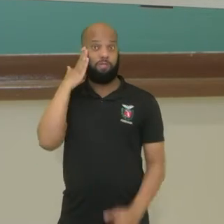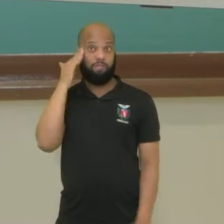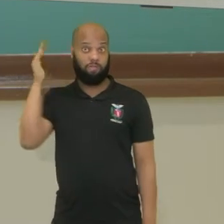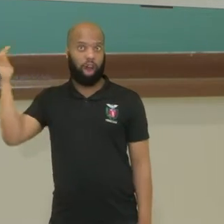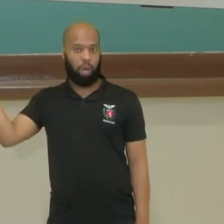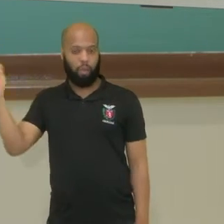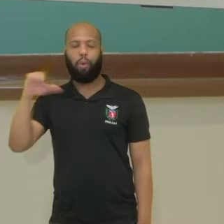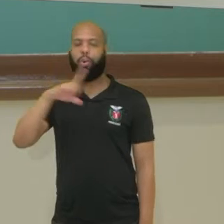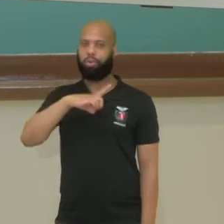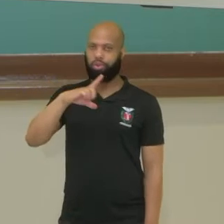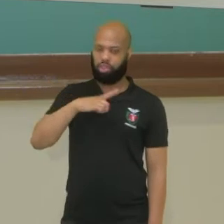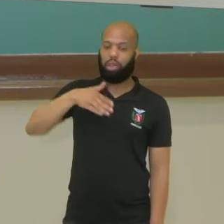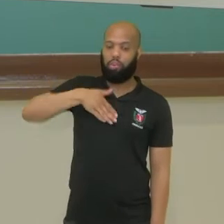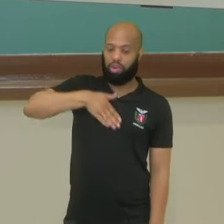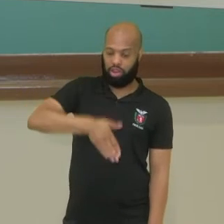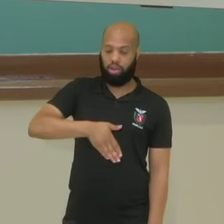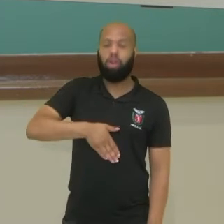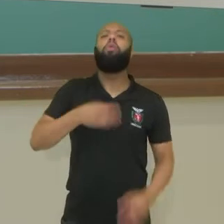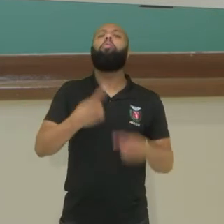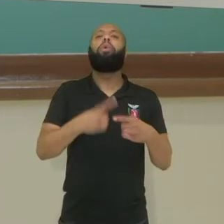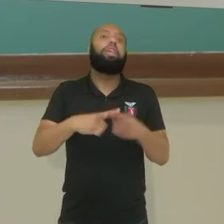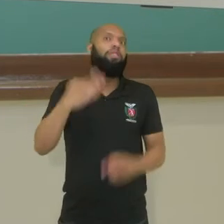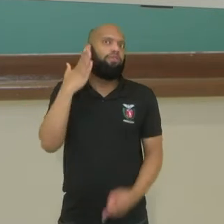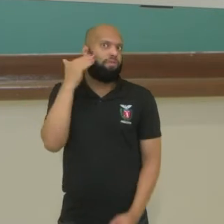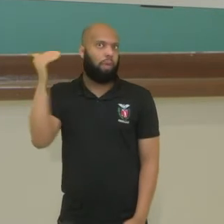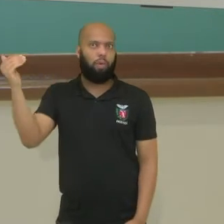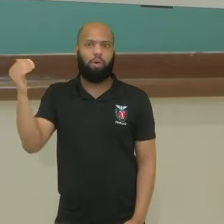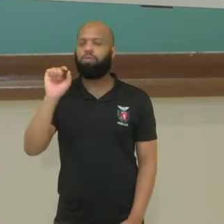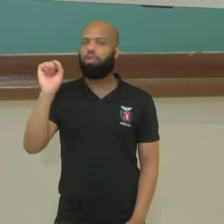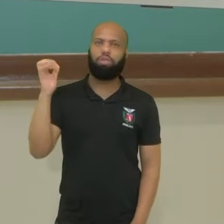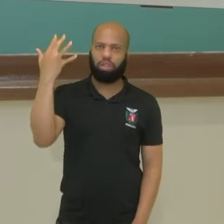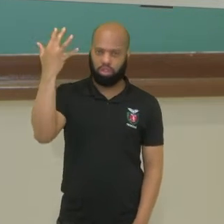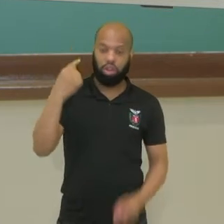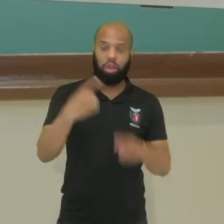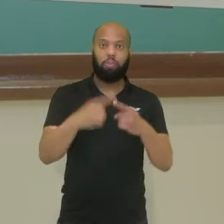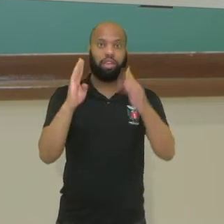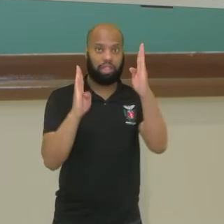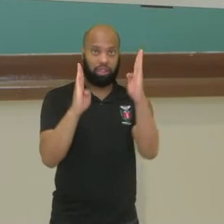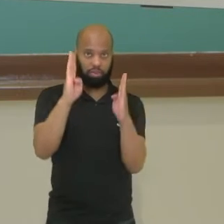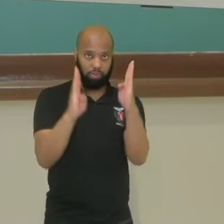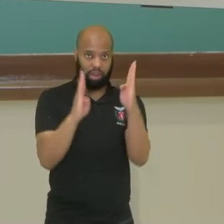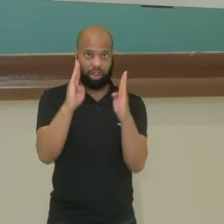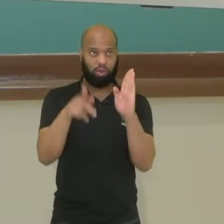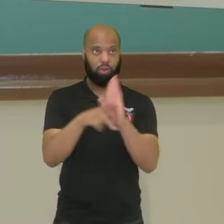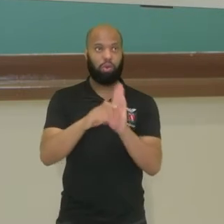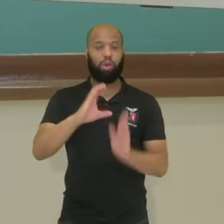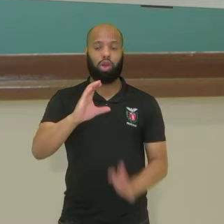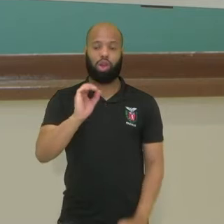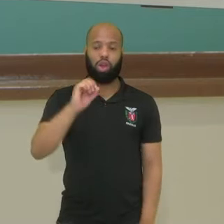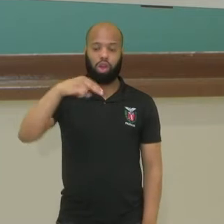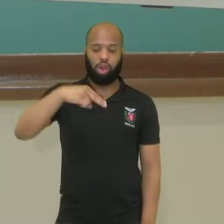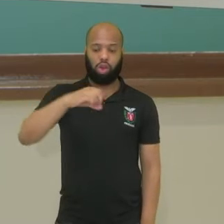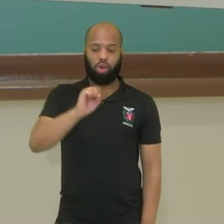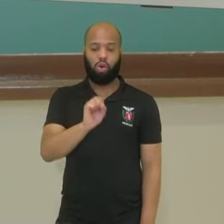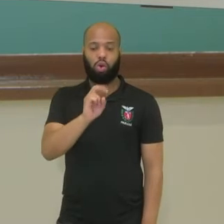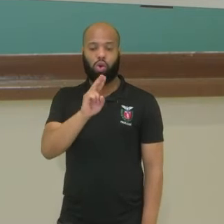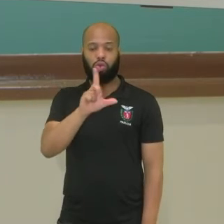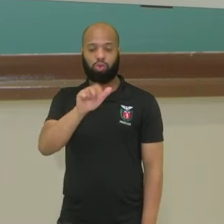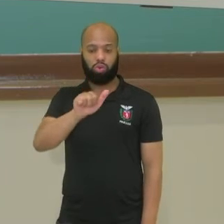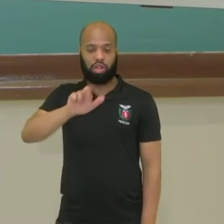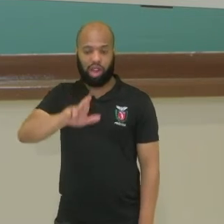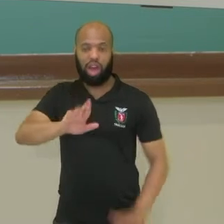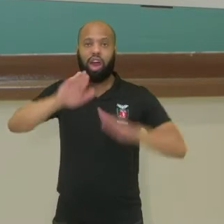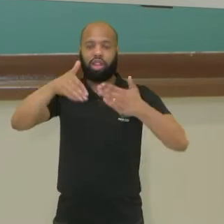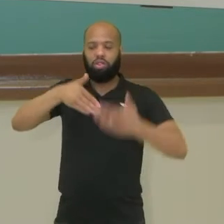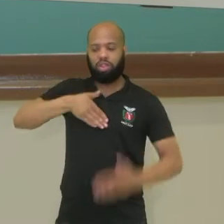em alta. Por que essa popularidade em alta, né? Porque durante o período consular, Napoleão Bonaparte vai